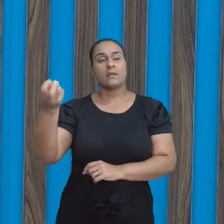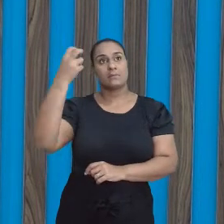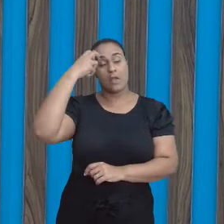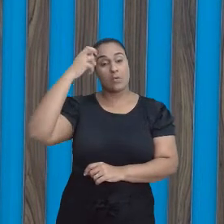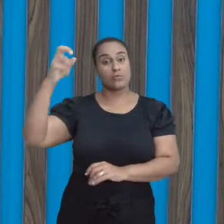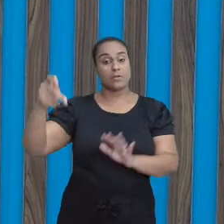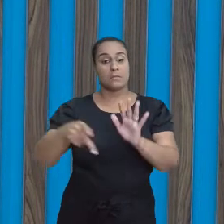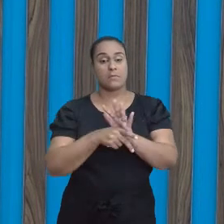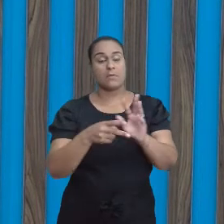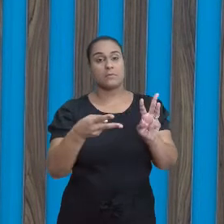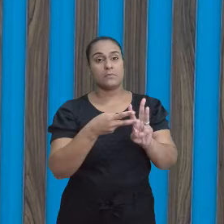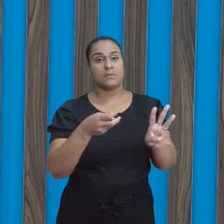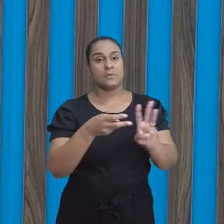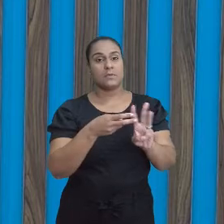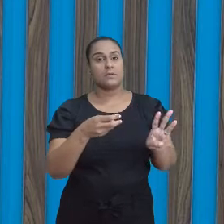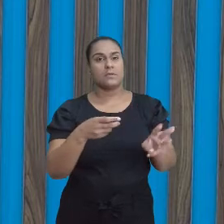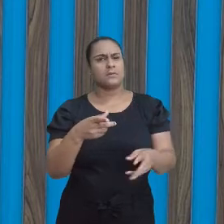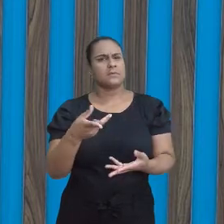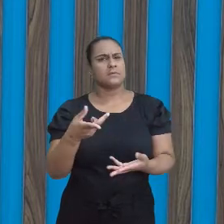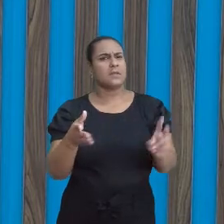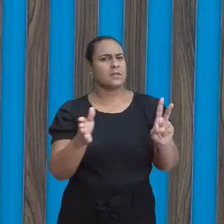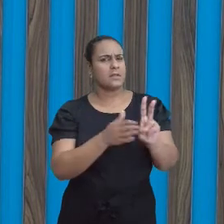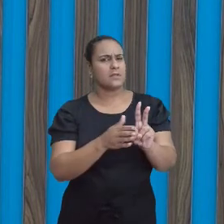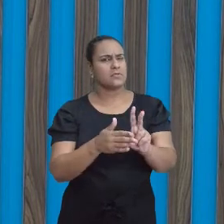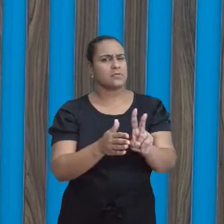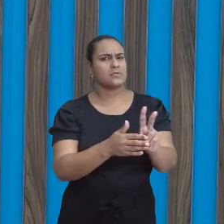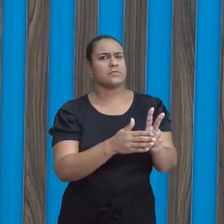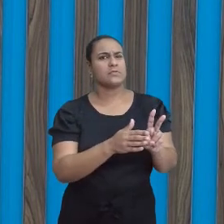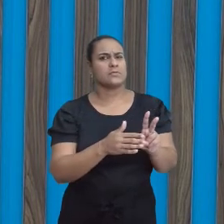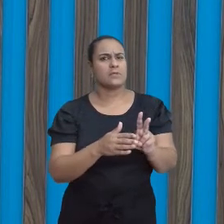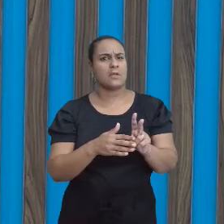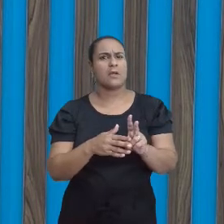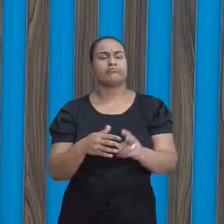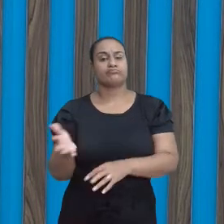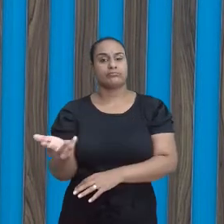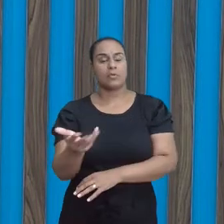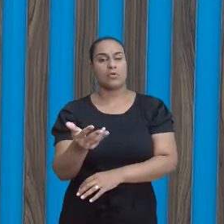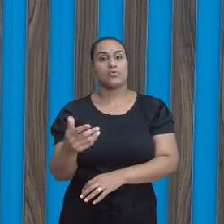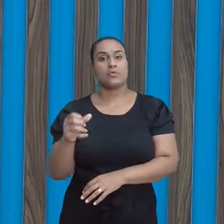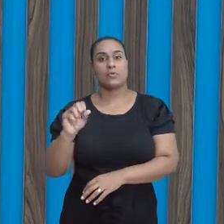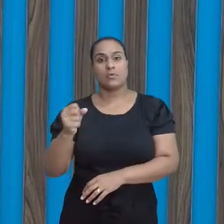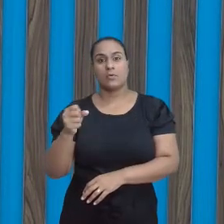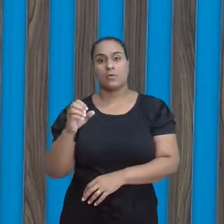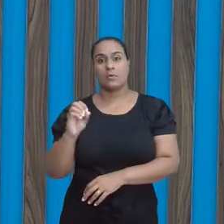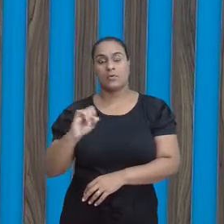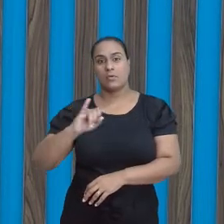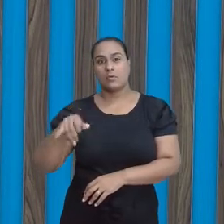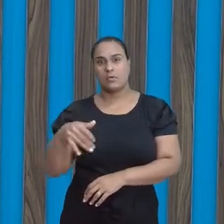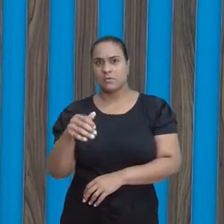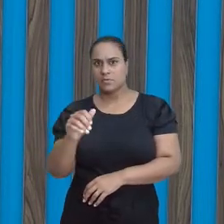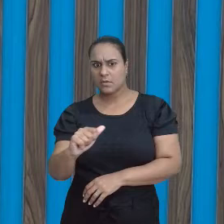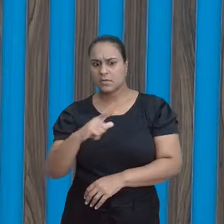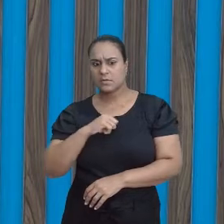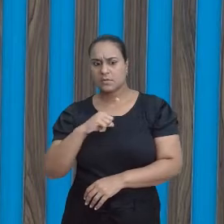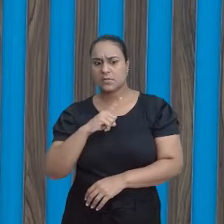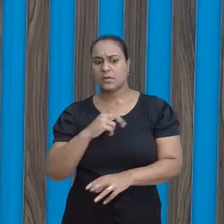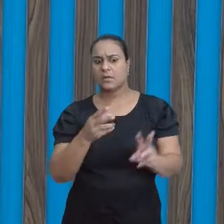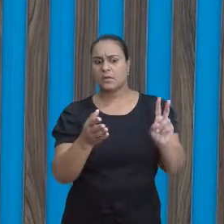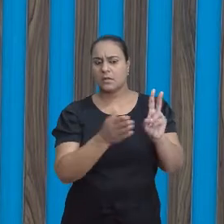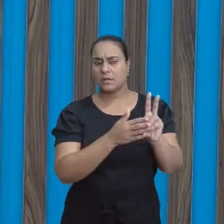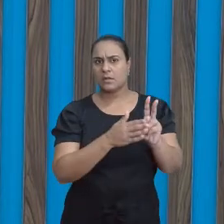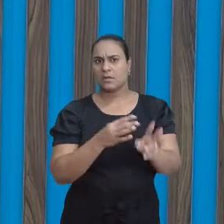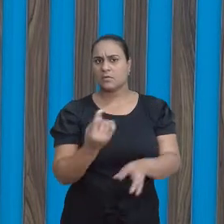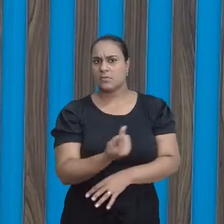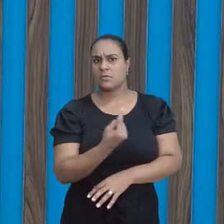Que hoje a gente tem índios também que são produtores de soja, gente. Mas temos índios isolados que estão lá na sua